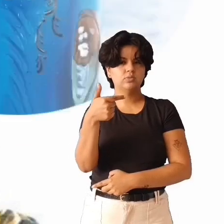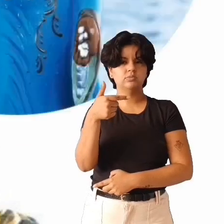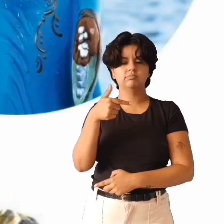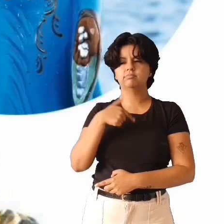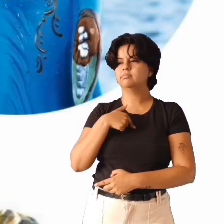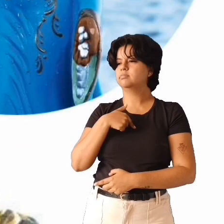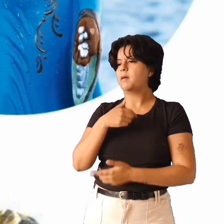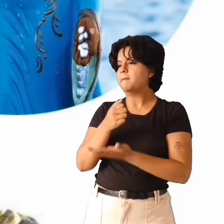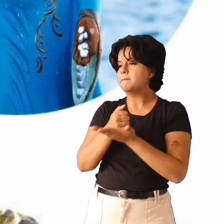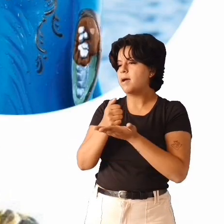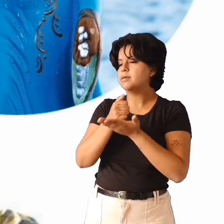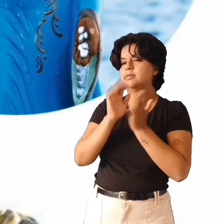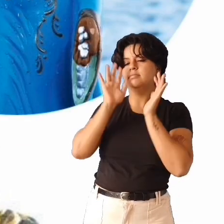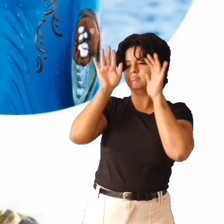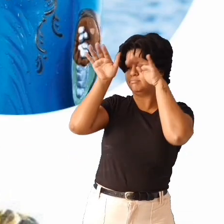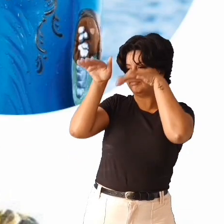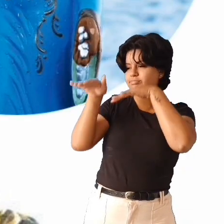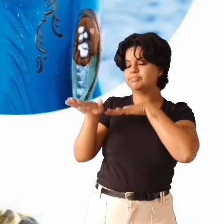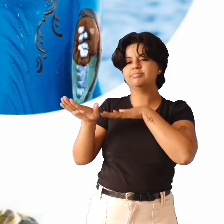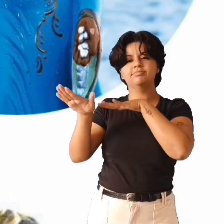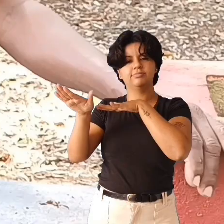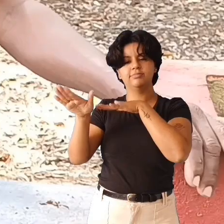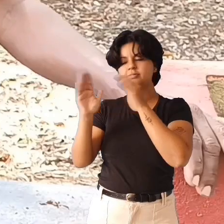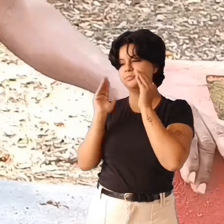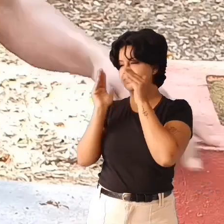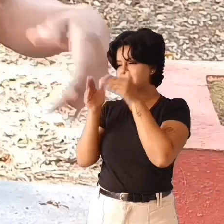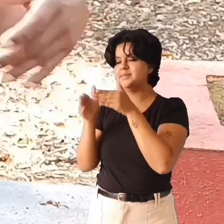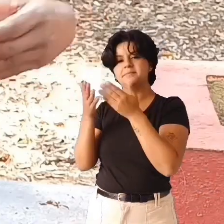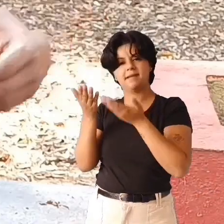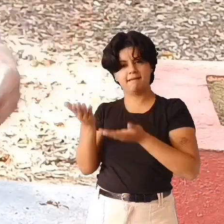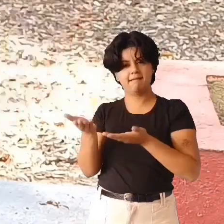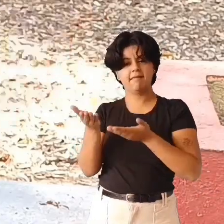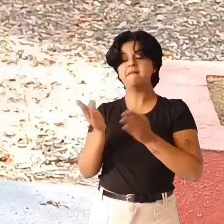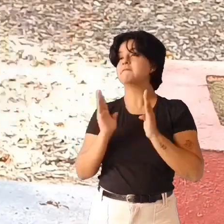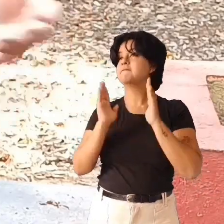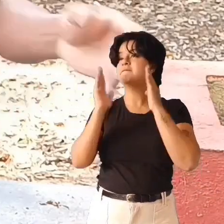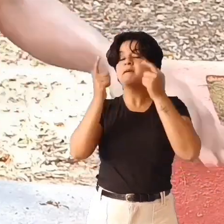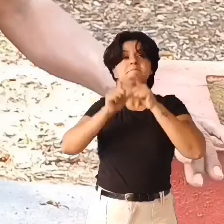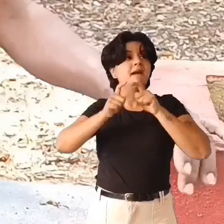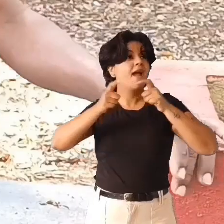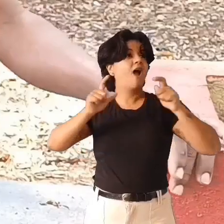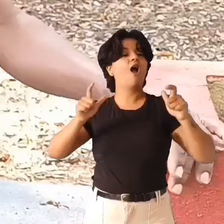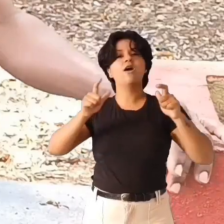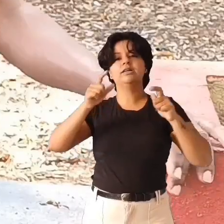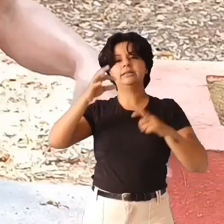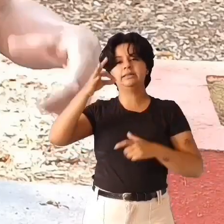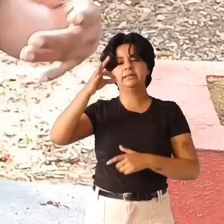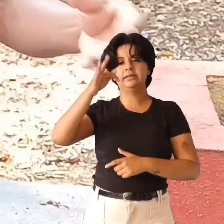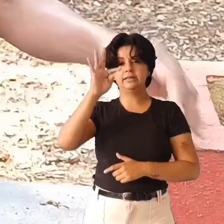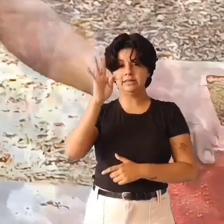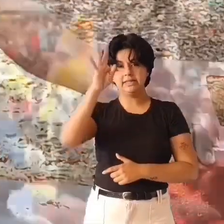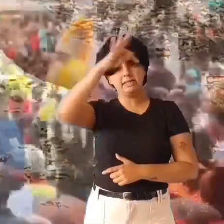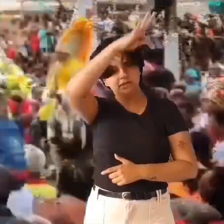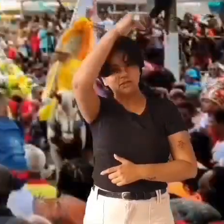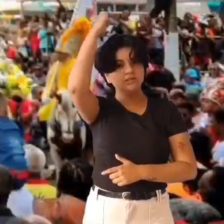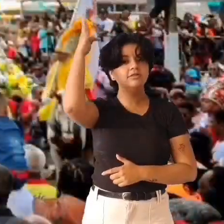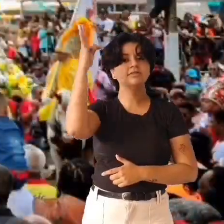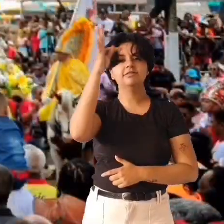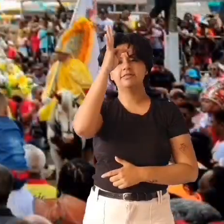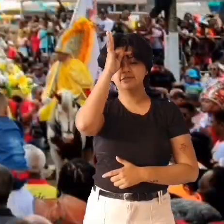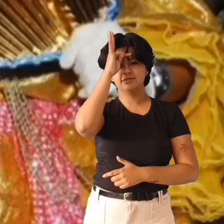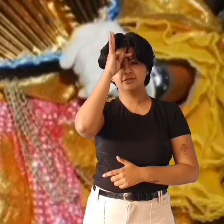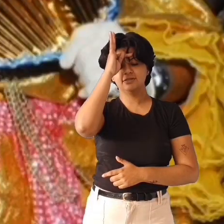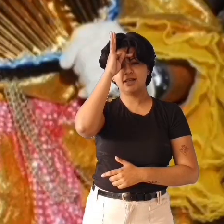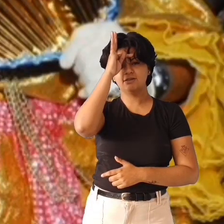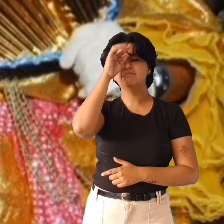era as nossas homenagens a Iemanjá. Nós temos a maior festa cultural do estado do Amapá, que é a festa São Tiago, que retrata